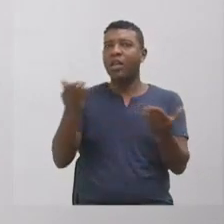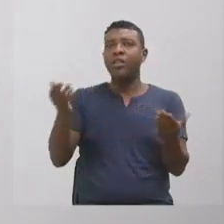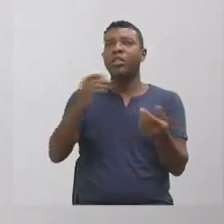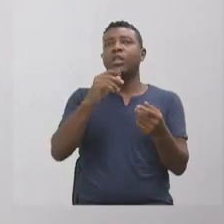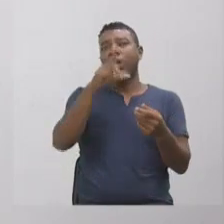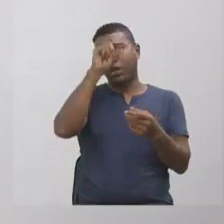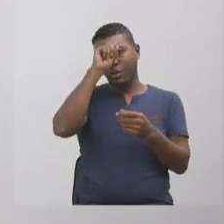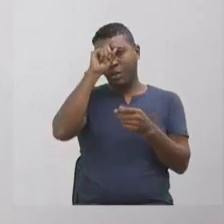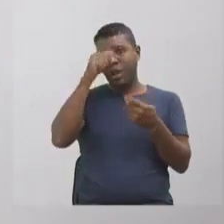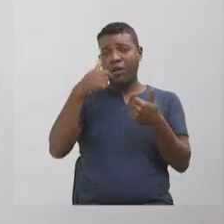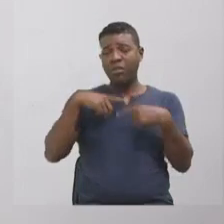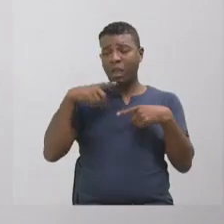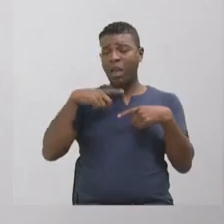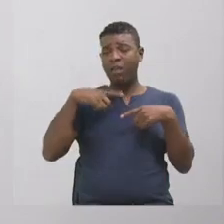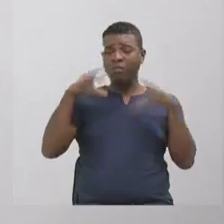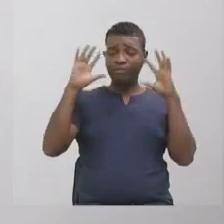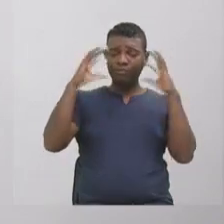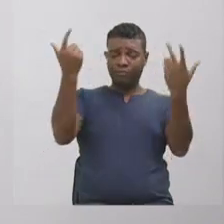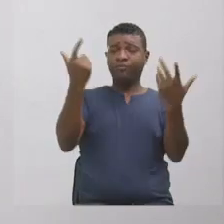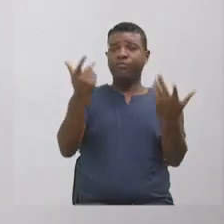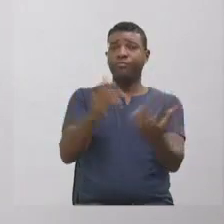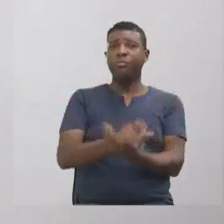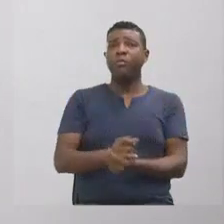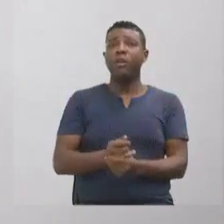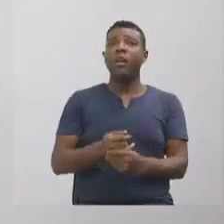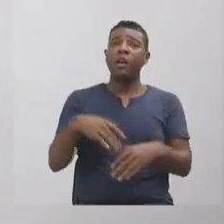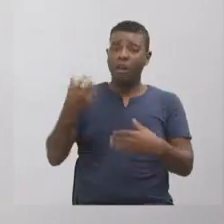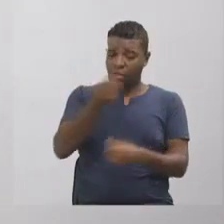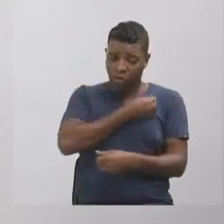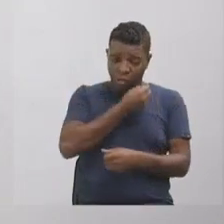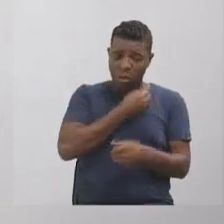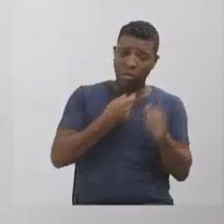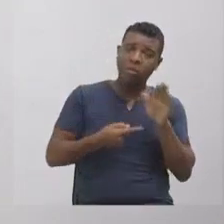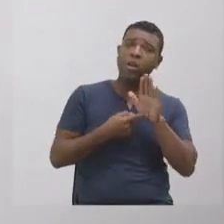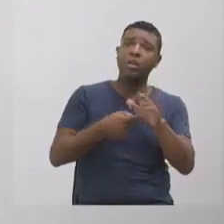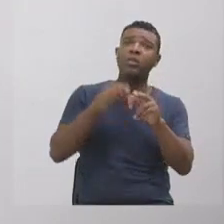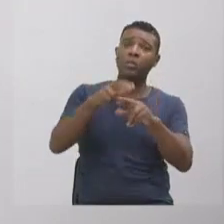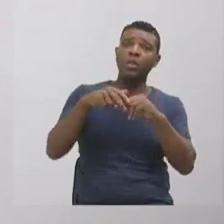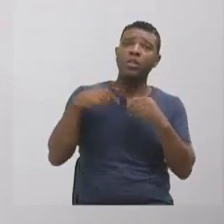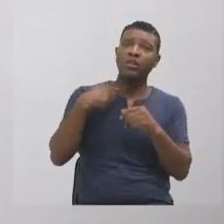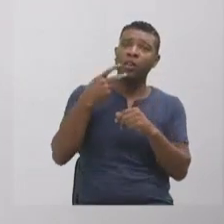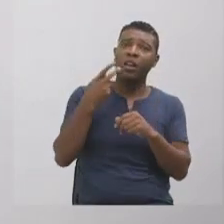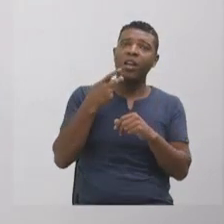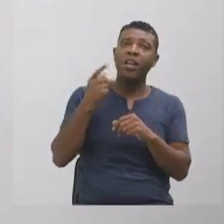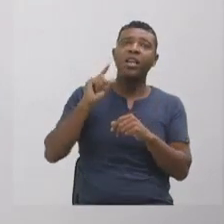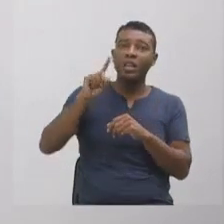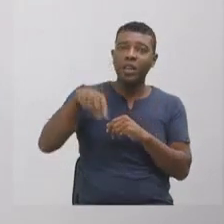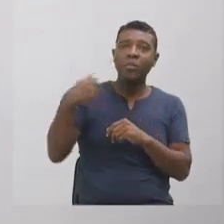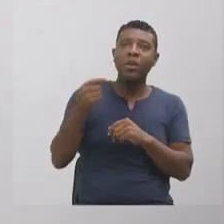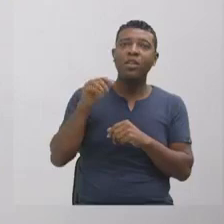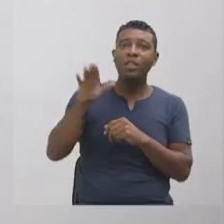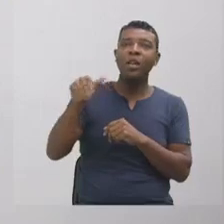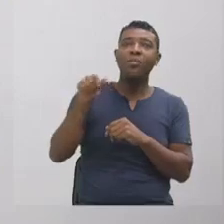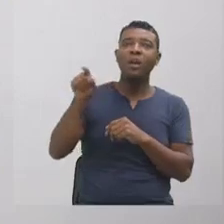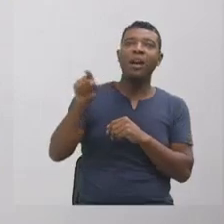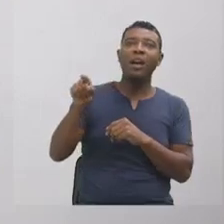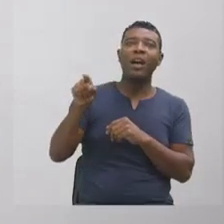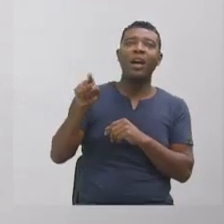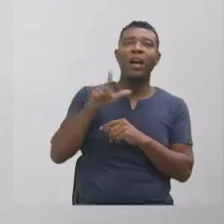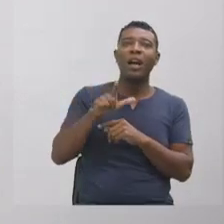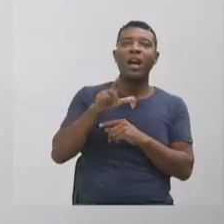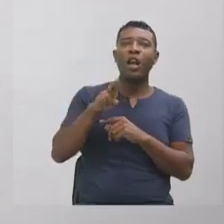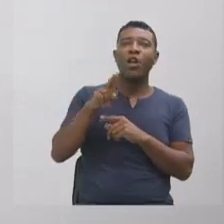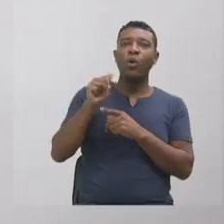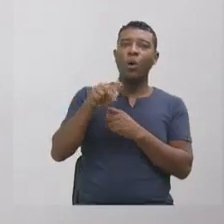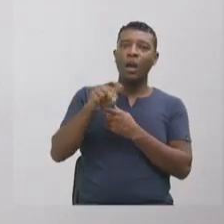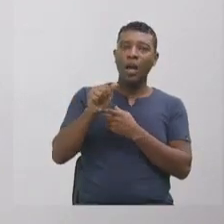e os números mostram isso né então por isso que eu falo isso é depois vou até chamar a Lorrana para conversar eu acho que ela ficou um pouco magoado